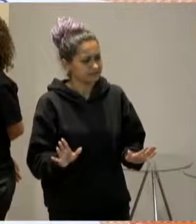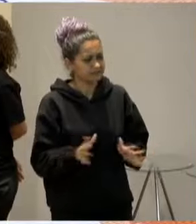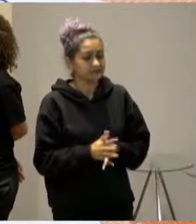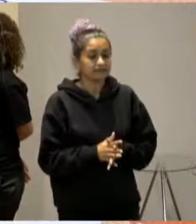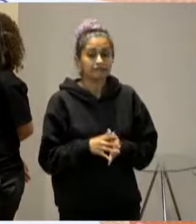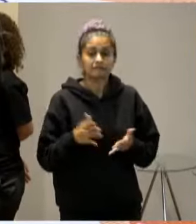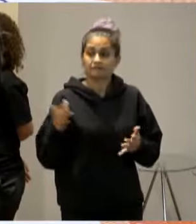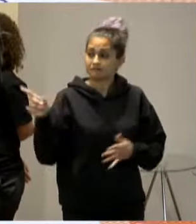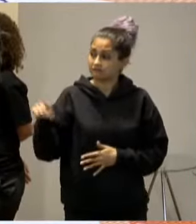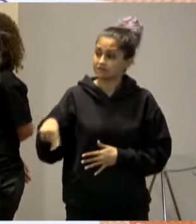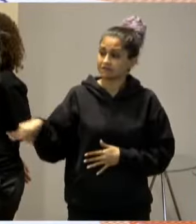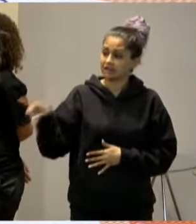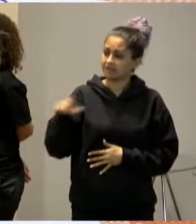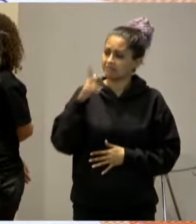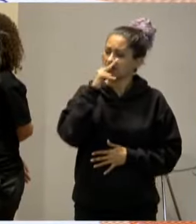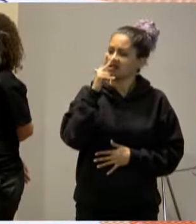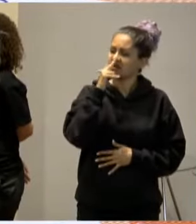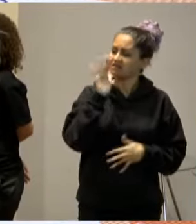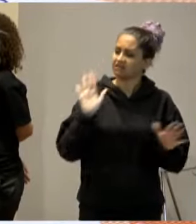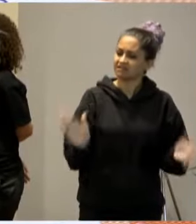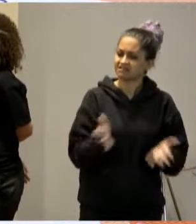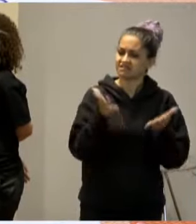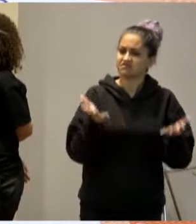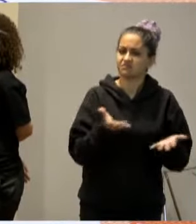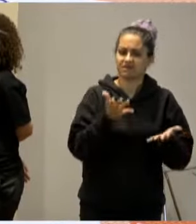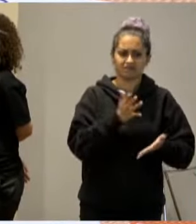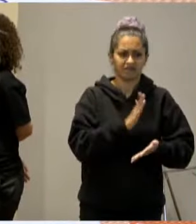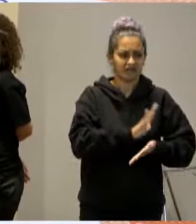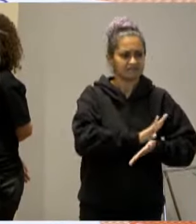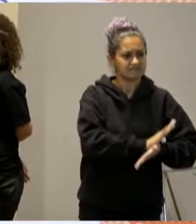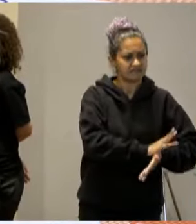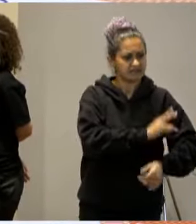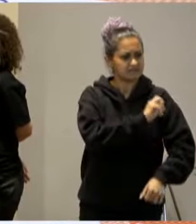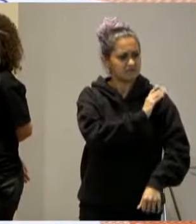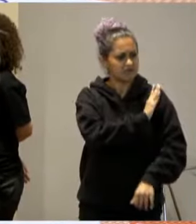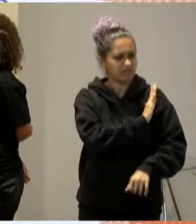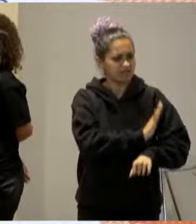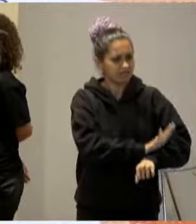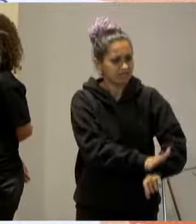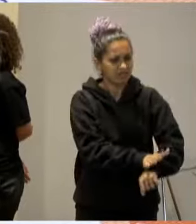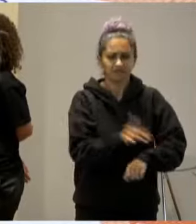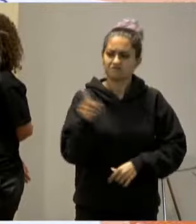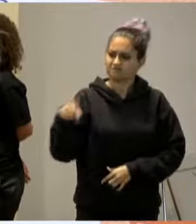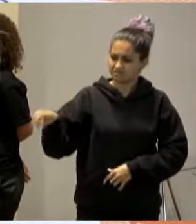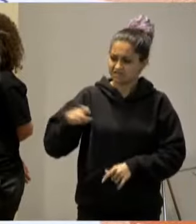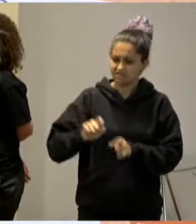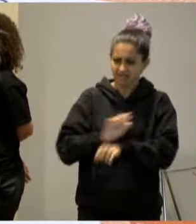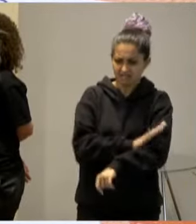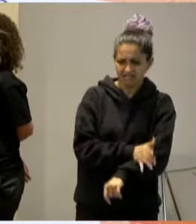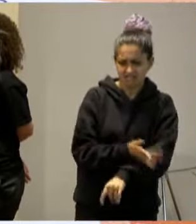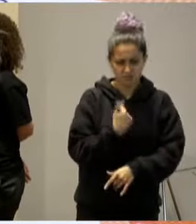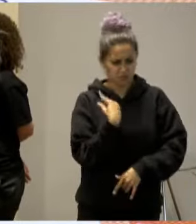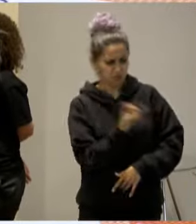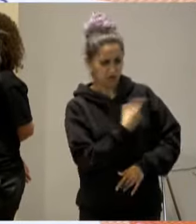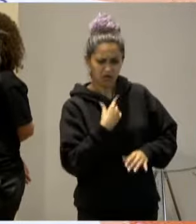Vocês estão fazendo, vocês estão incentivando o racismo? Vocês é que fazem, a gente não faz